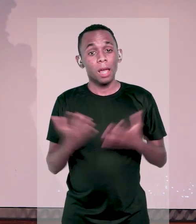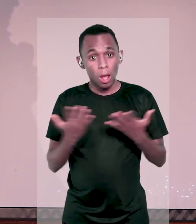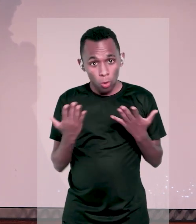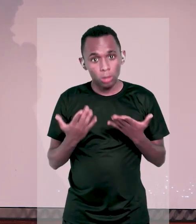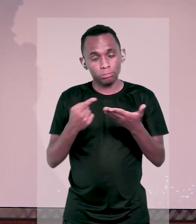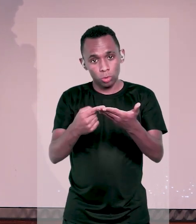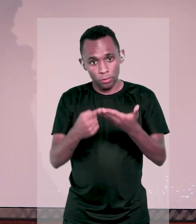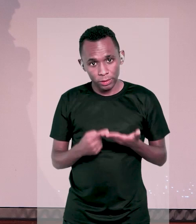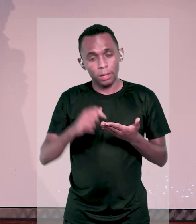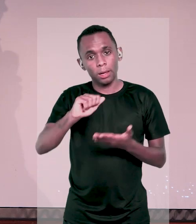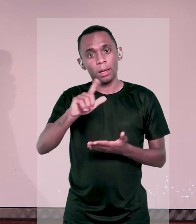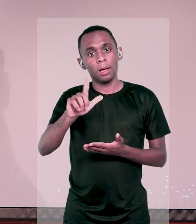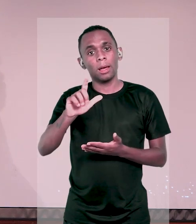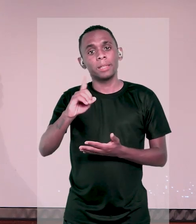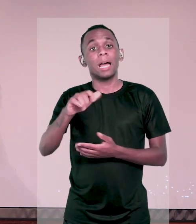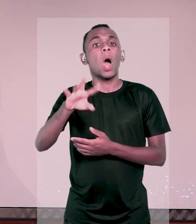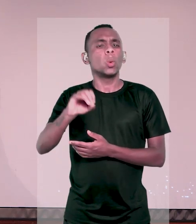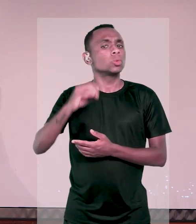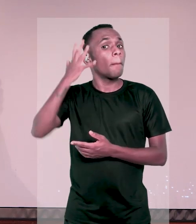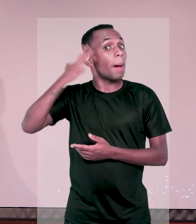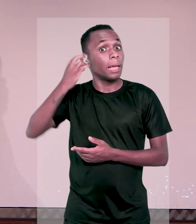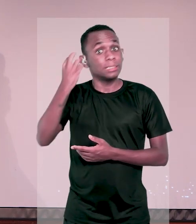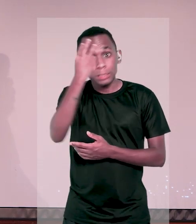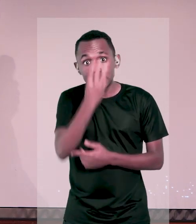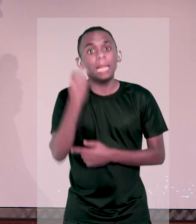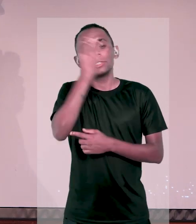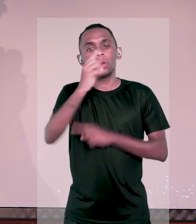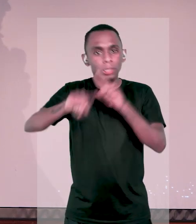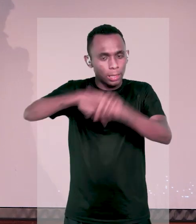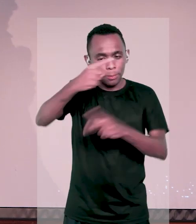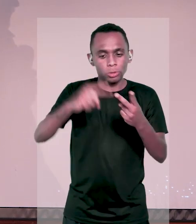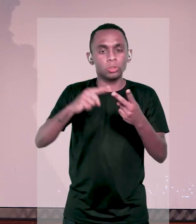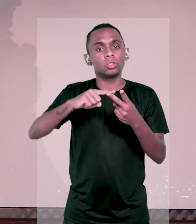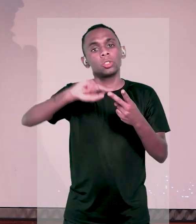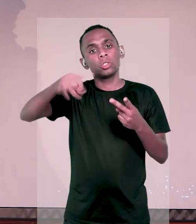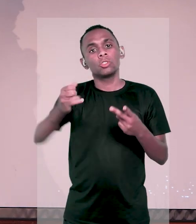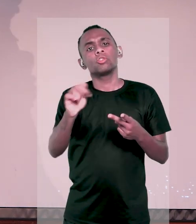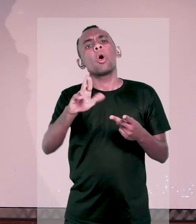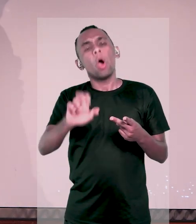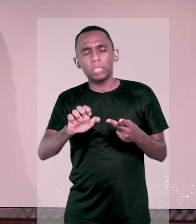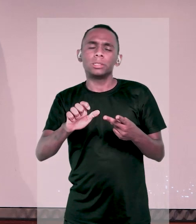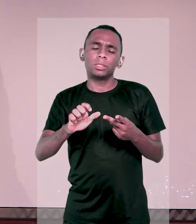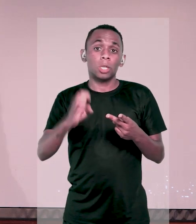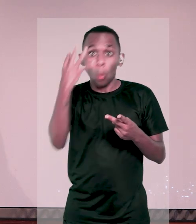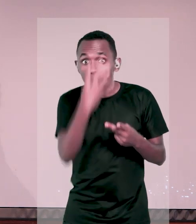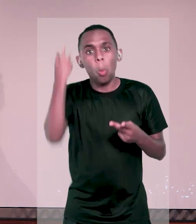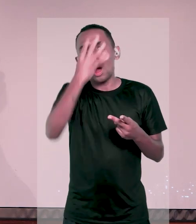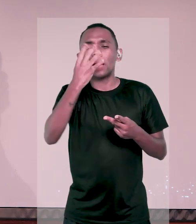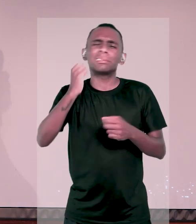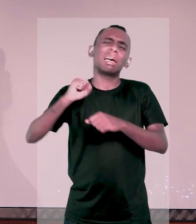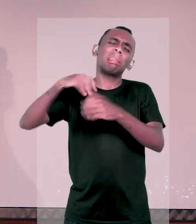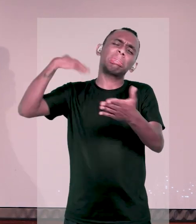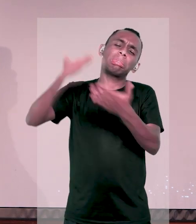Teatro José Aparecido de Oliveira. A se sente muito honrado por isso. Muito obrigado e vamos em frente. Enfim, eu queria